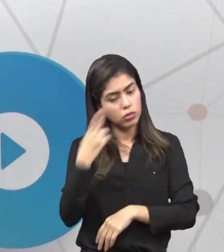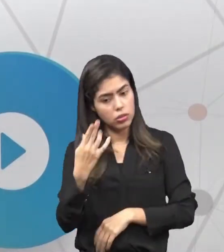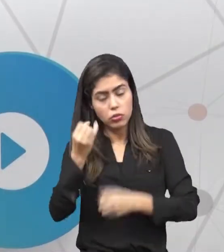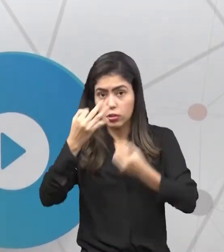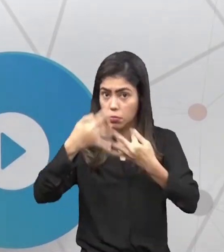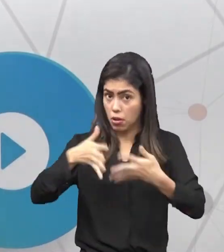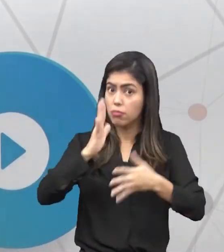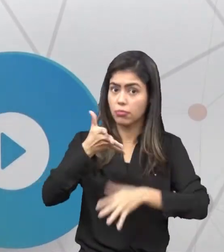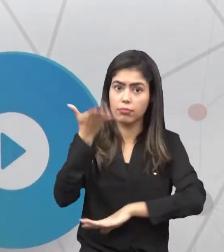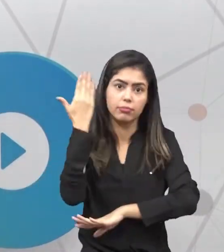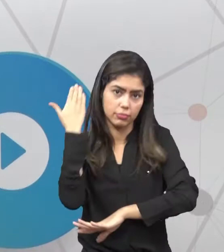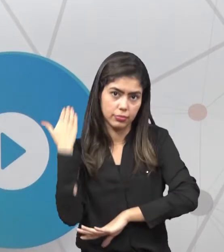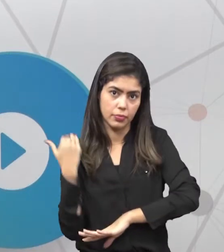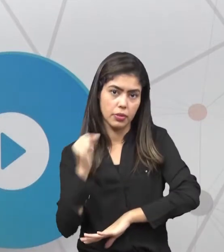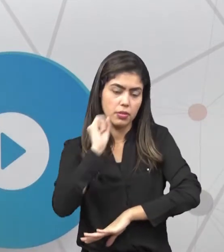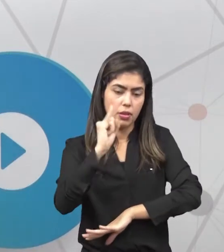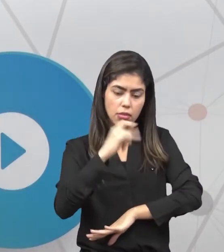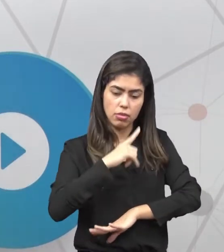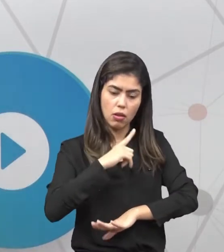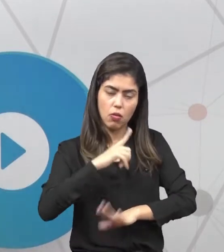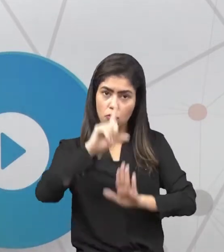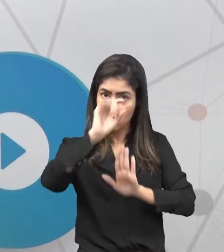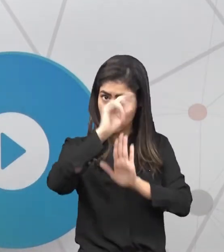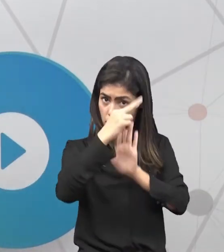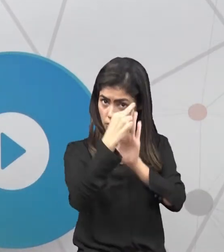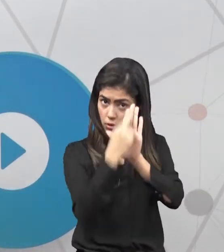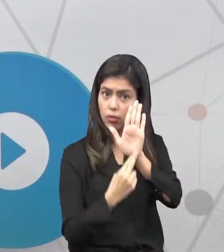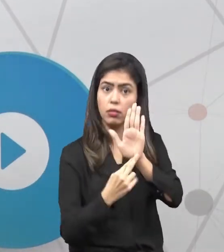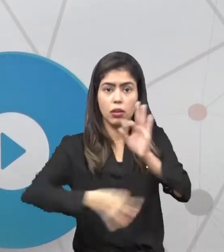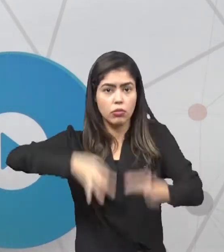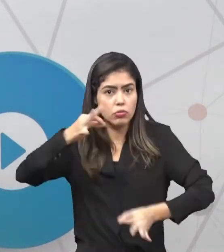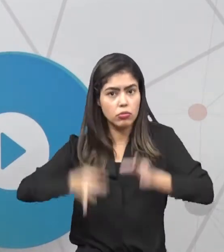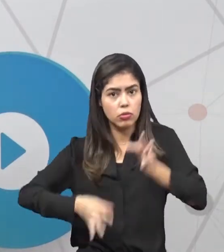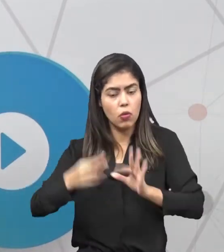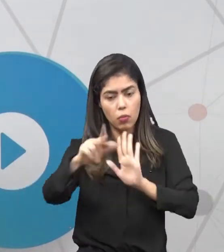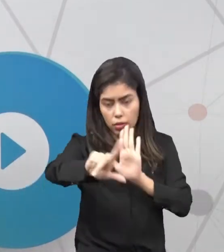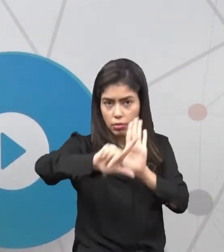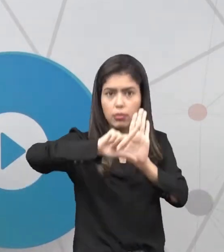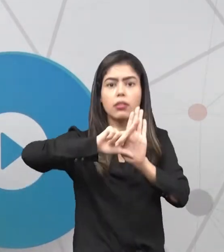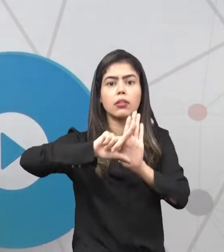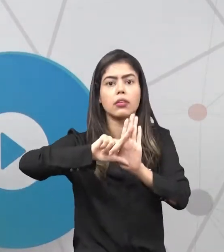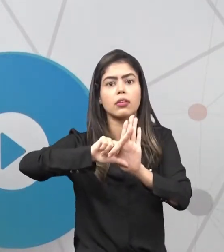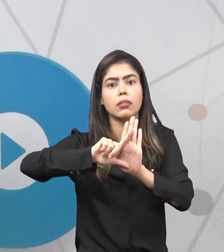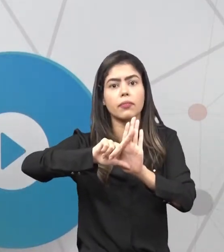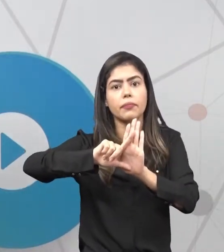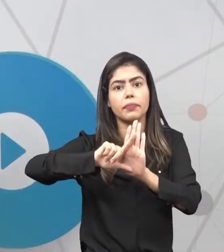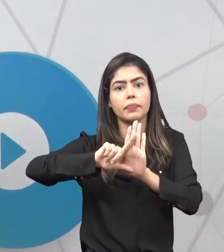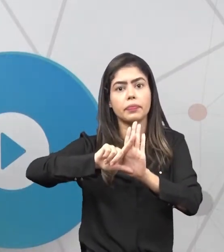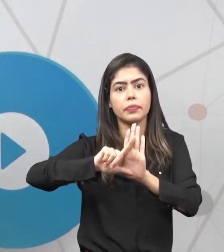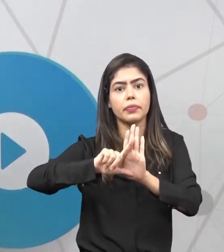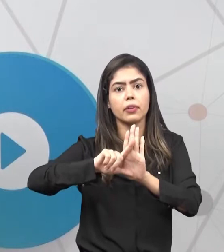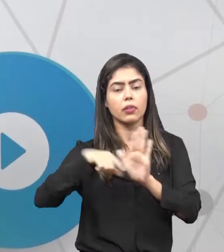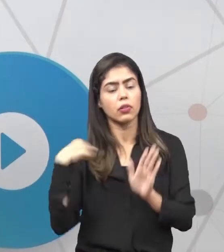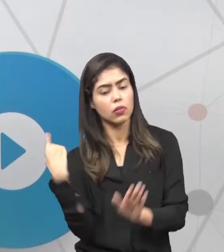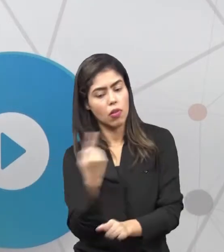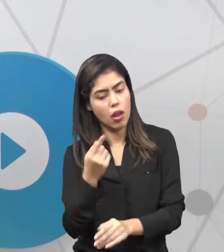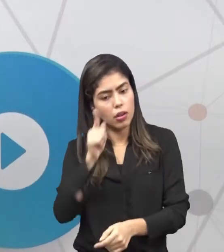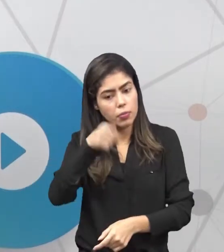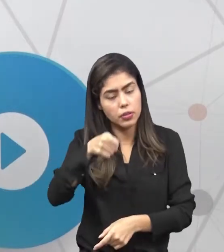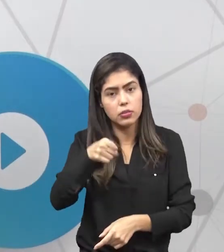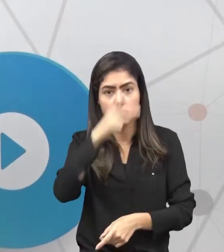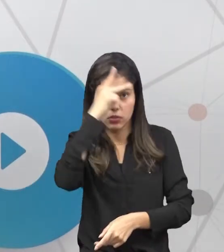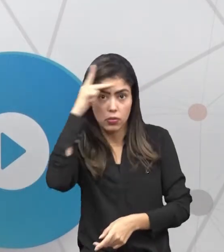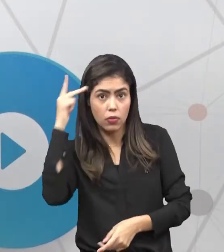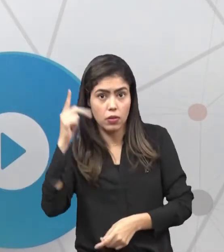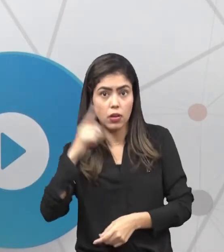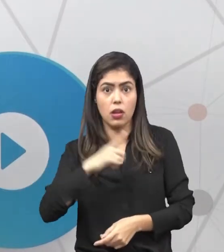com vocês. Se existe uma norma, uma regra jurídica, uma lei, então, nesse momento, a pessoa